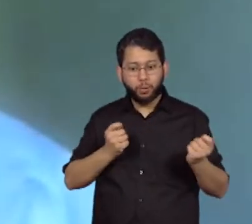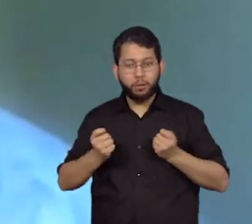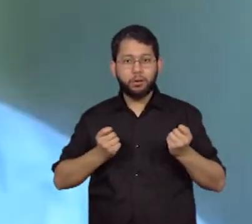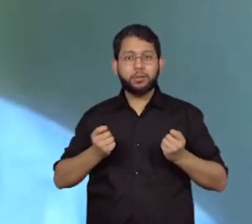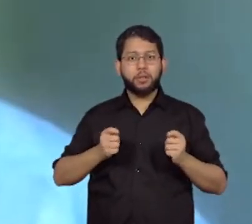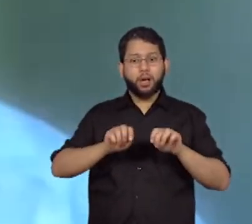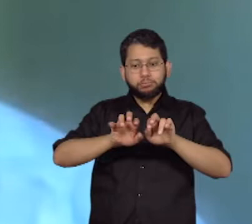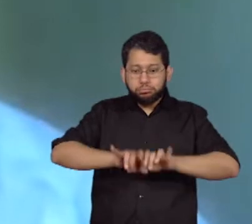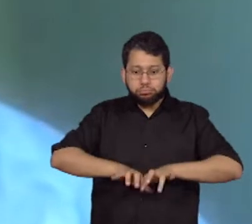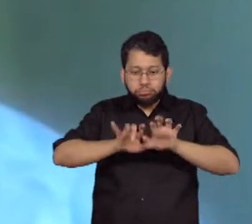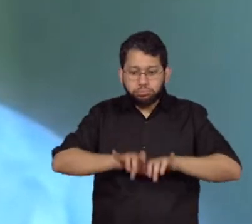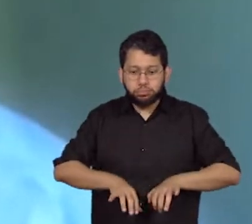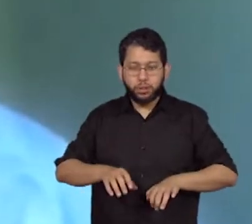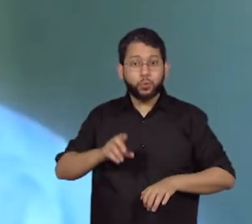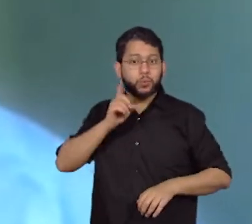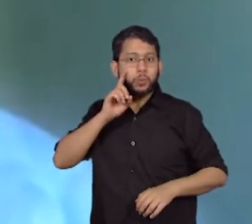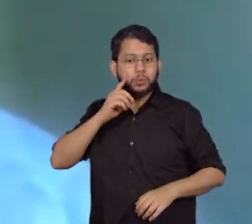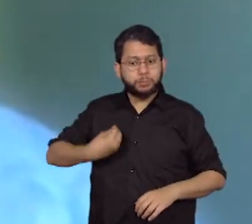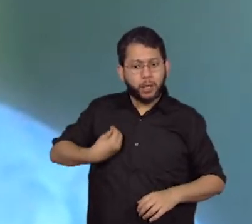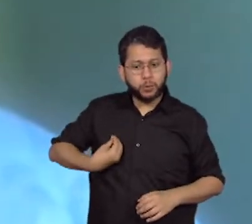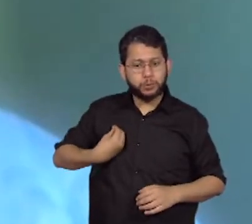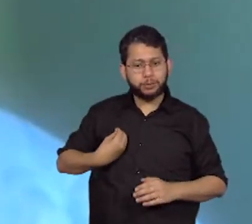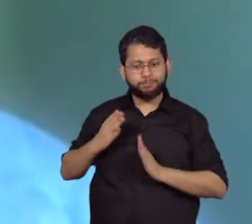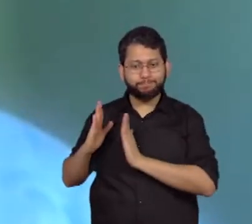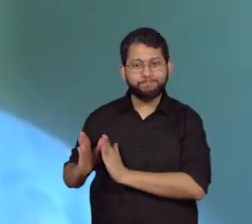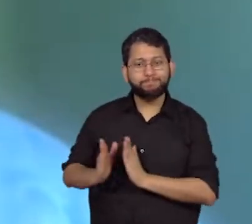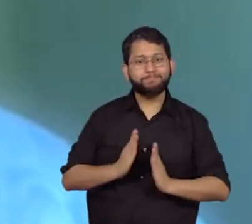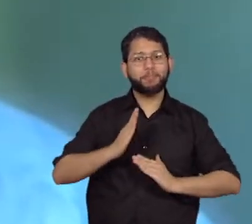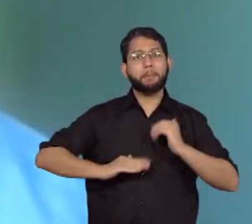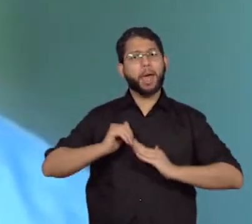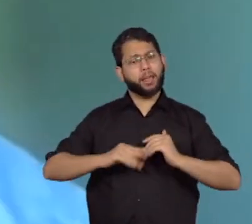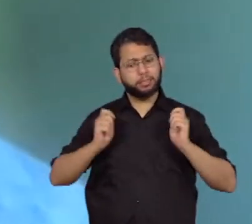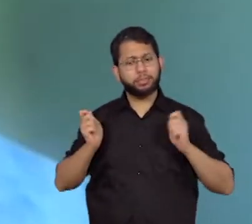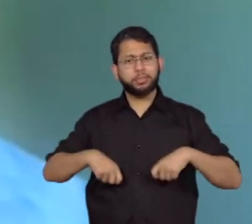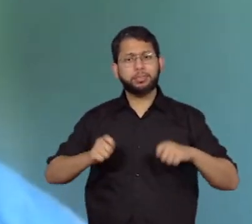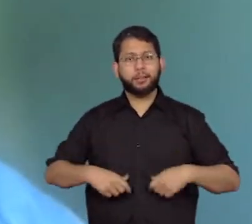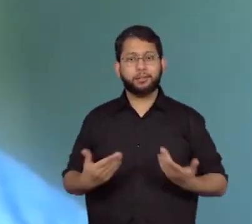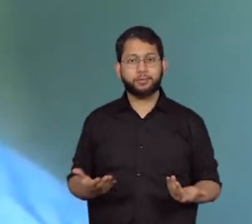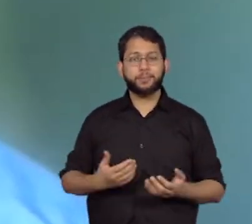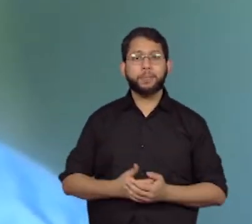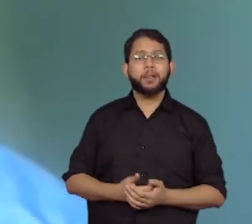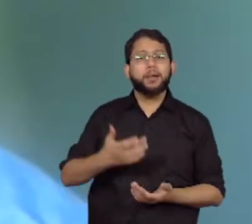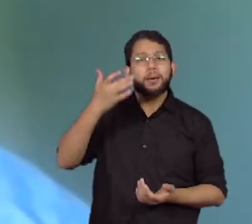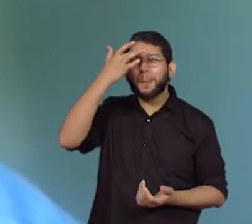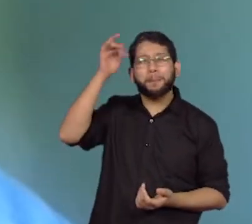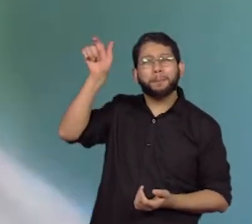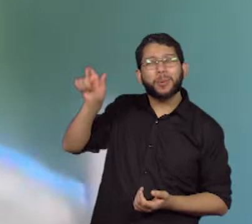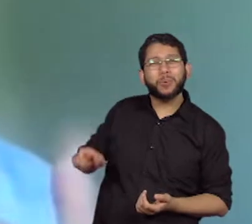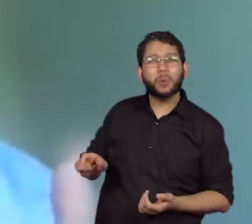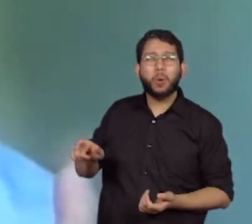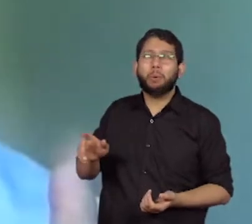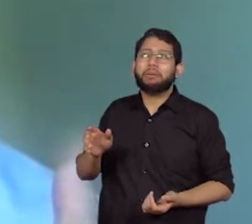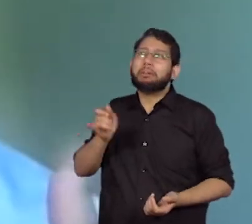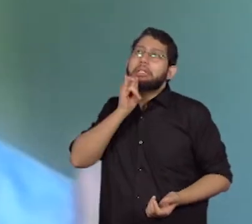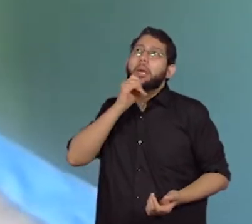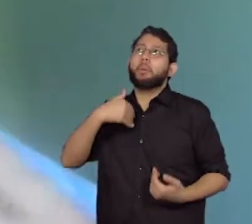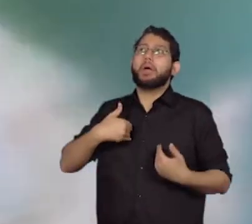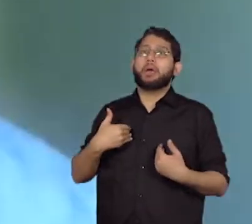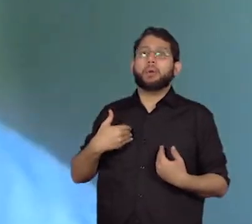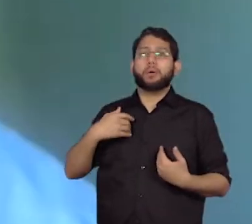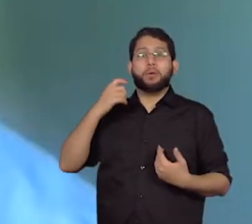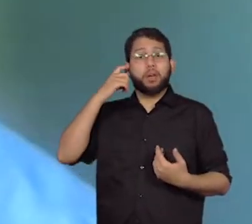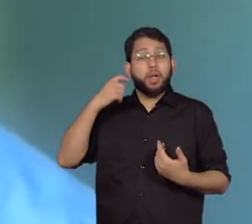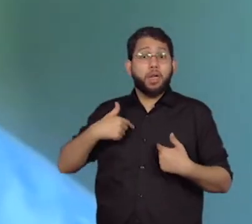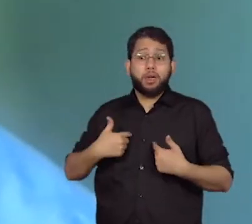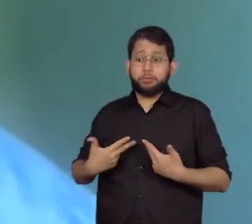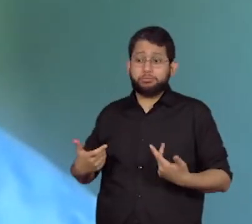mas também é um exercício que ajuda no dia a dia, ajuda na prática. Gente como eu, que não tive